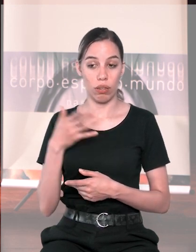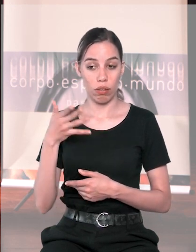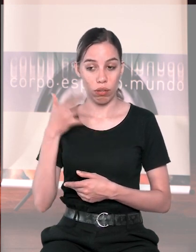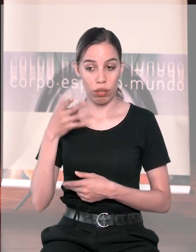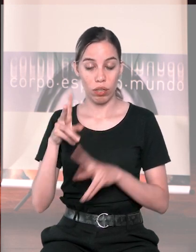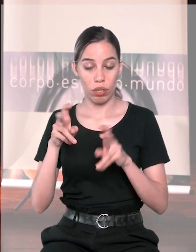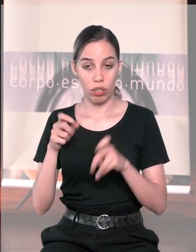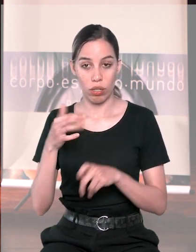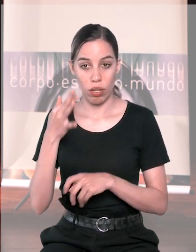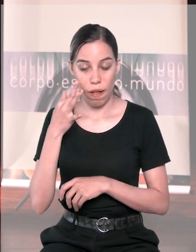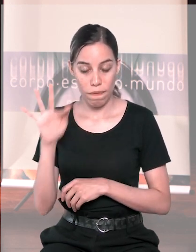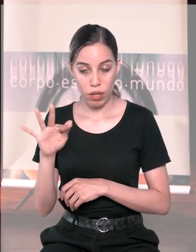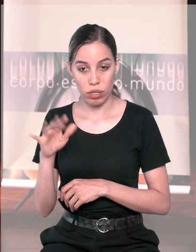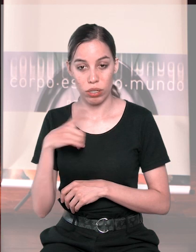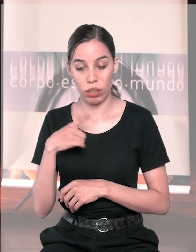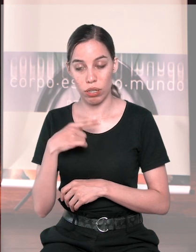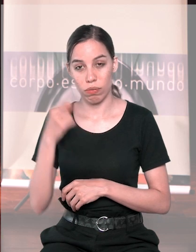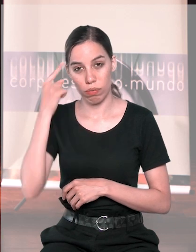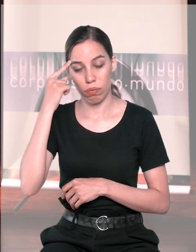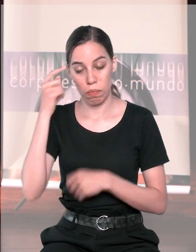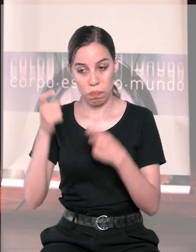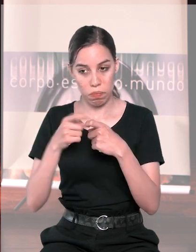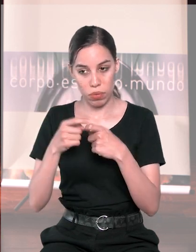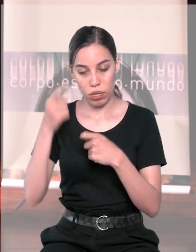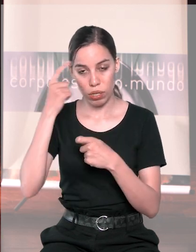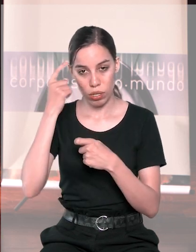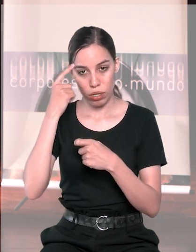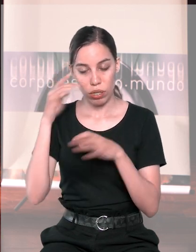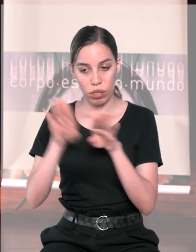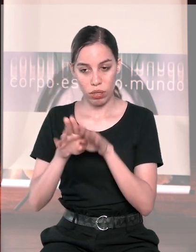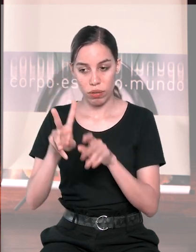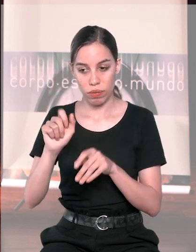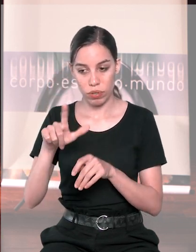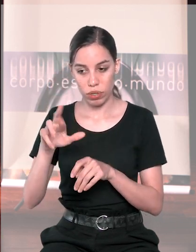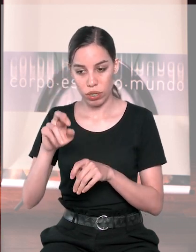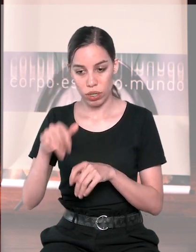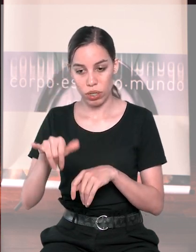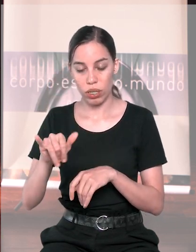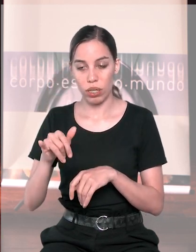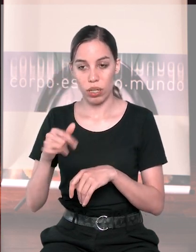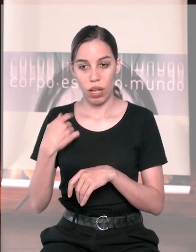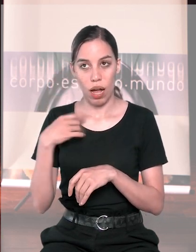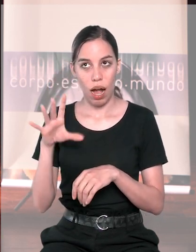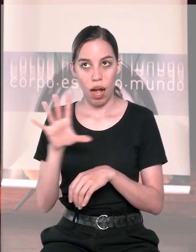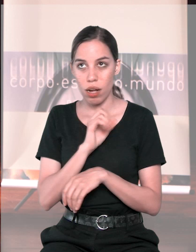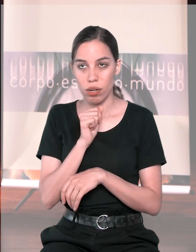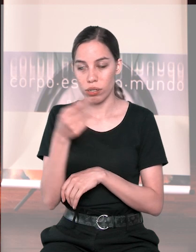tem um neurologista super famoso que escreveu um livro, Valéry, Apaixonado pelo Seu Cérebro.